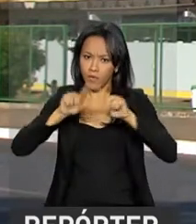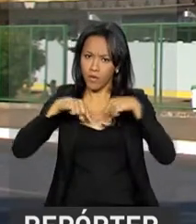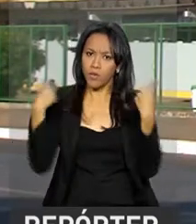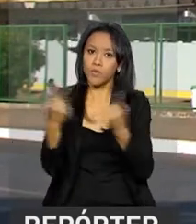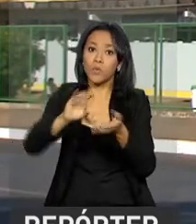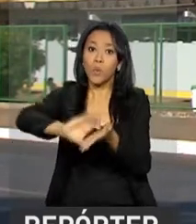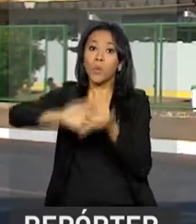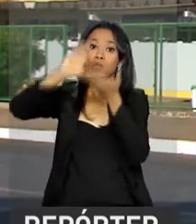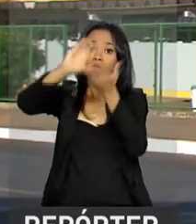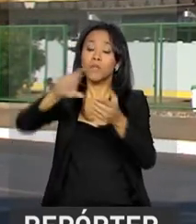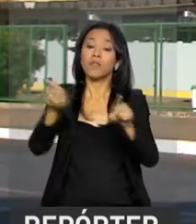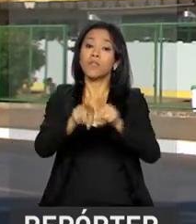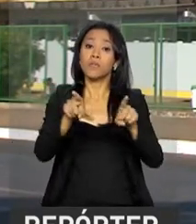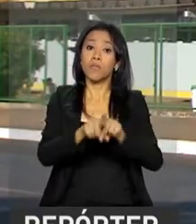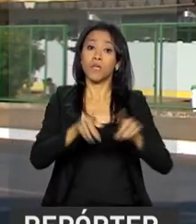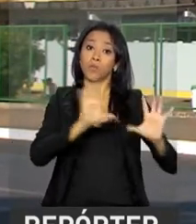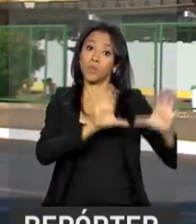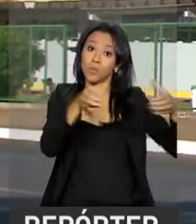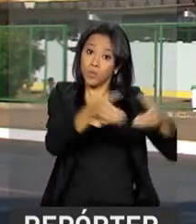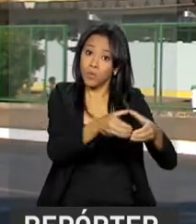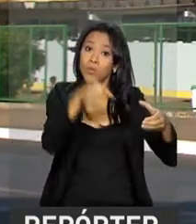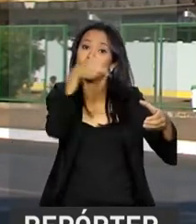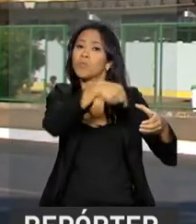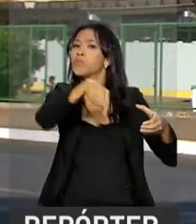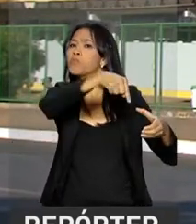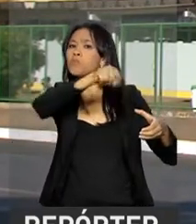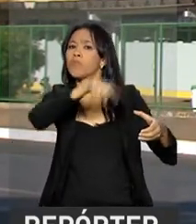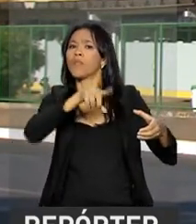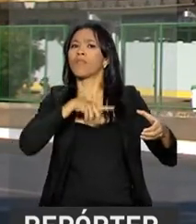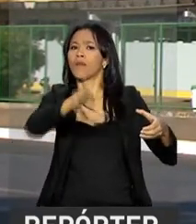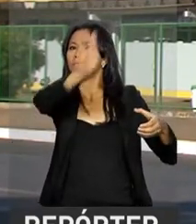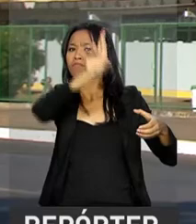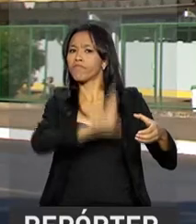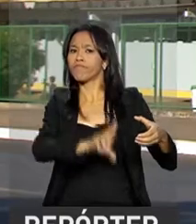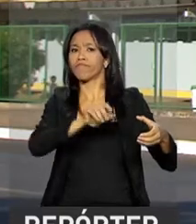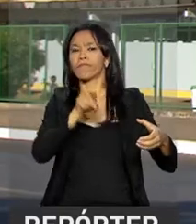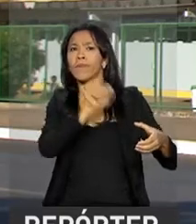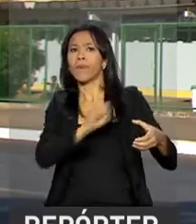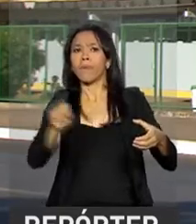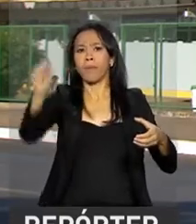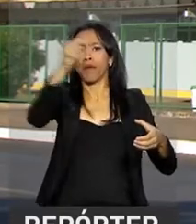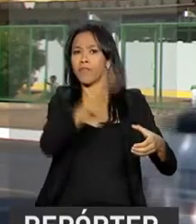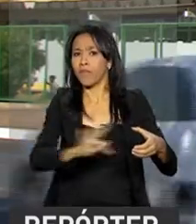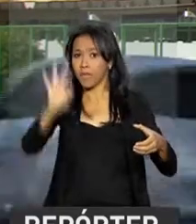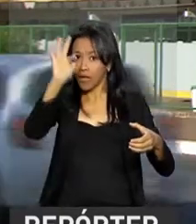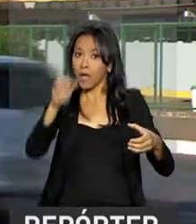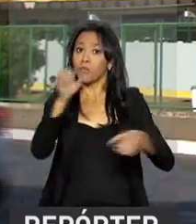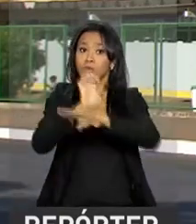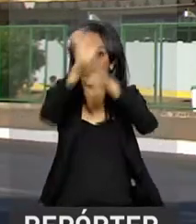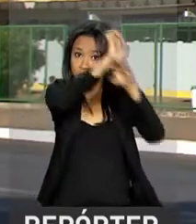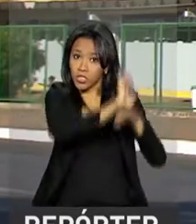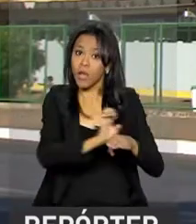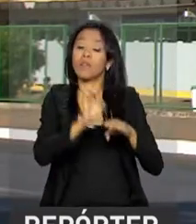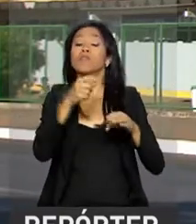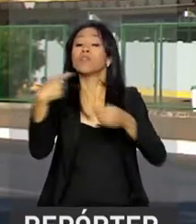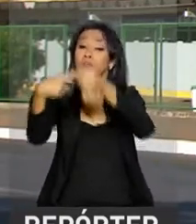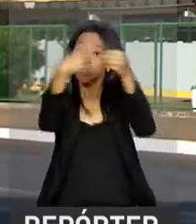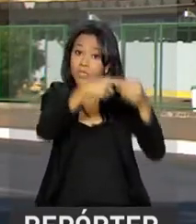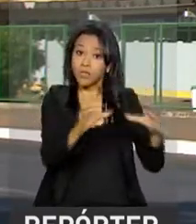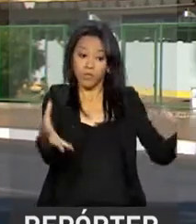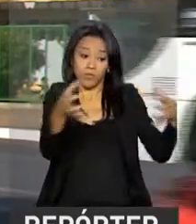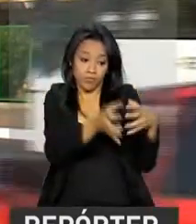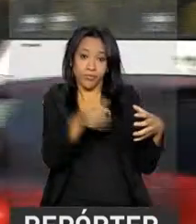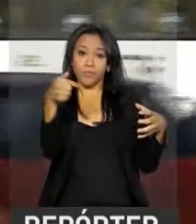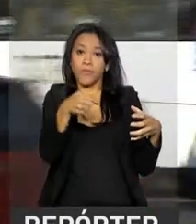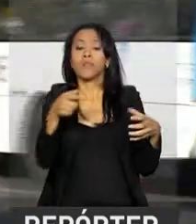comissão intergestores tripartite um grupo que reúne gestores das esferas geral estadual e municipal além